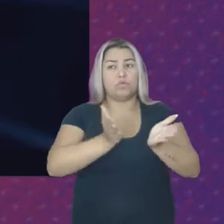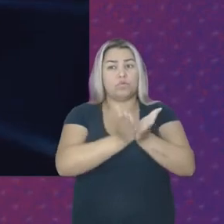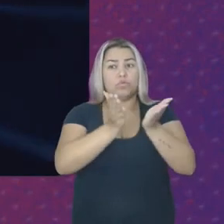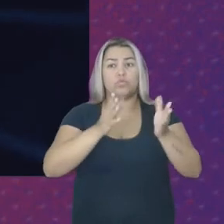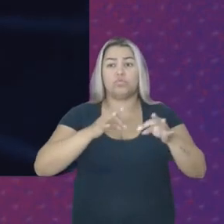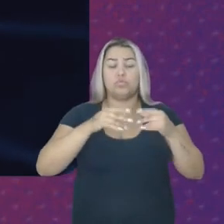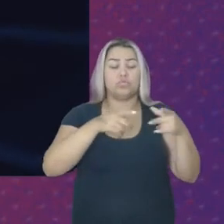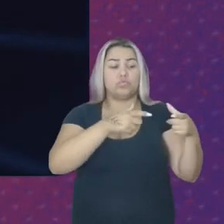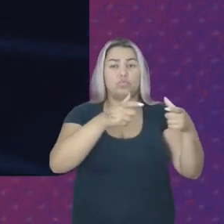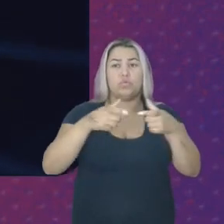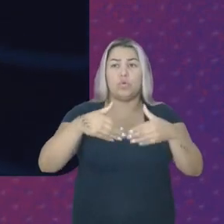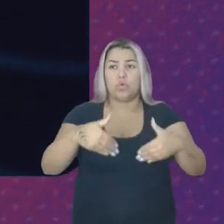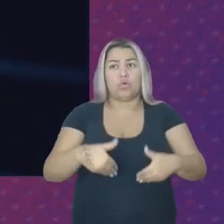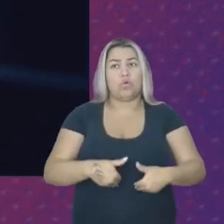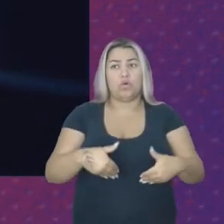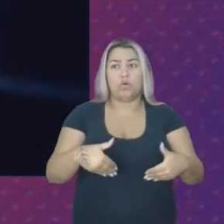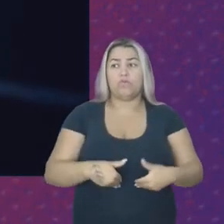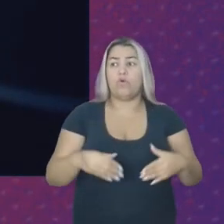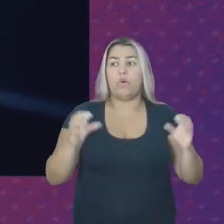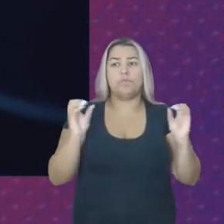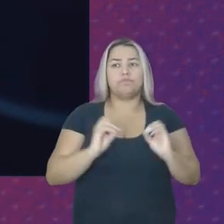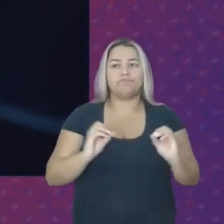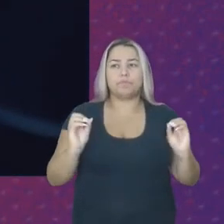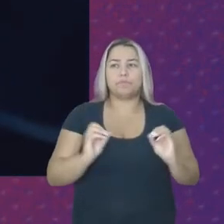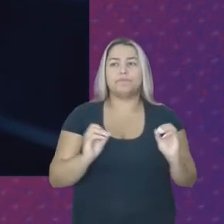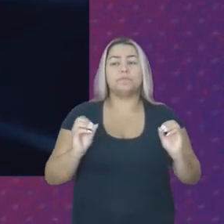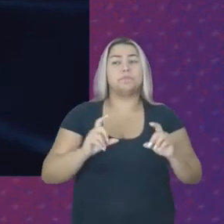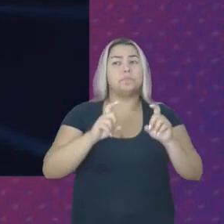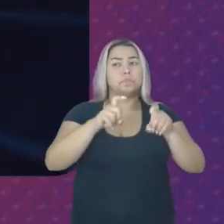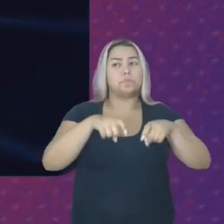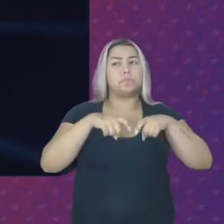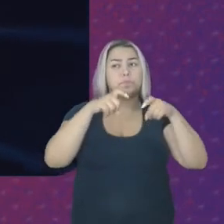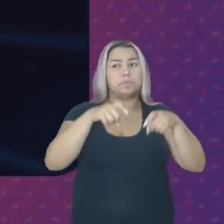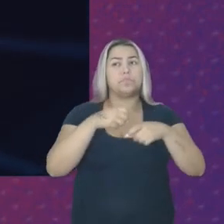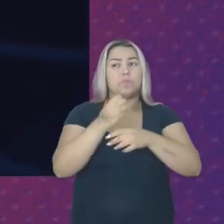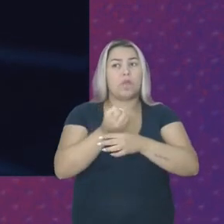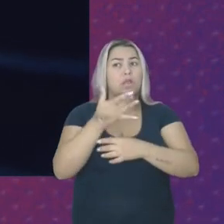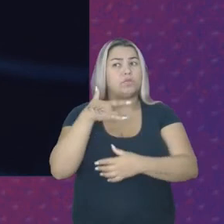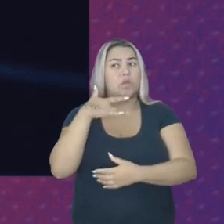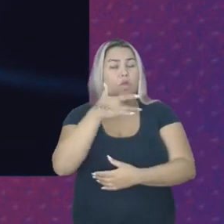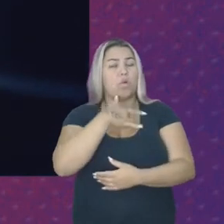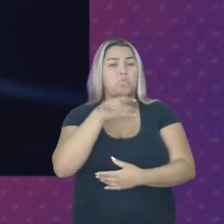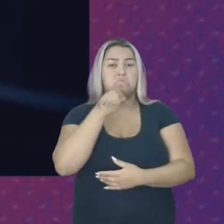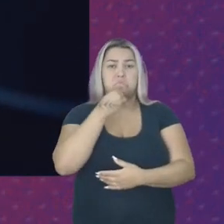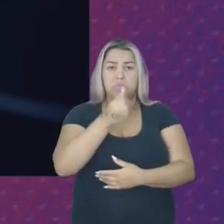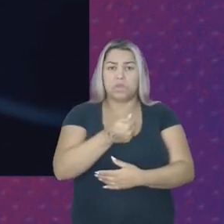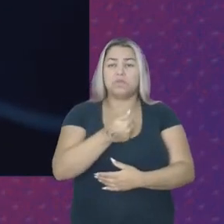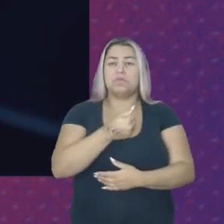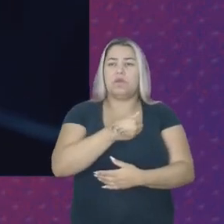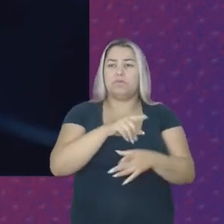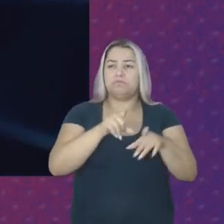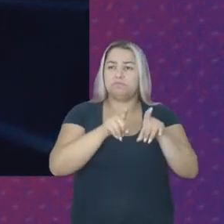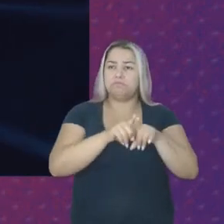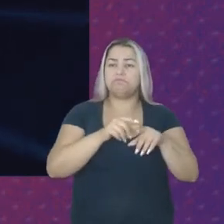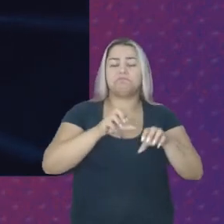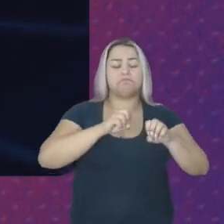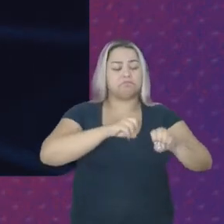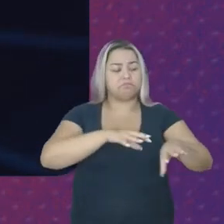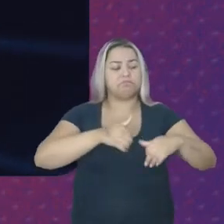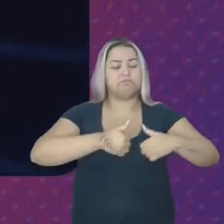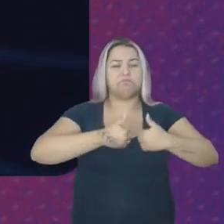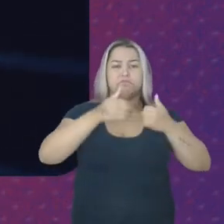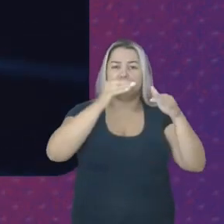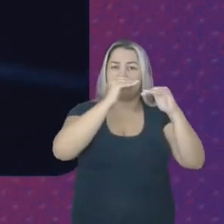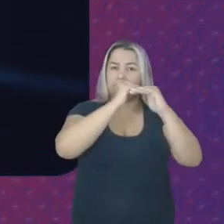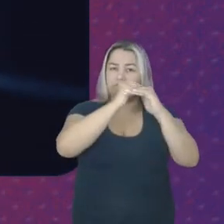lugares. Fome, miséria, agricultura sustentável, trata de saúde e bem-estar, educação de qualidade,